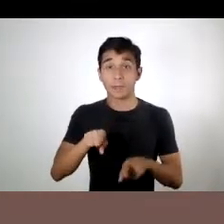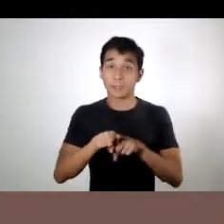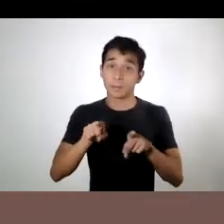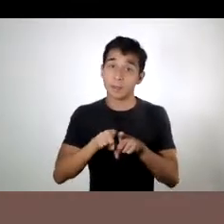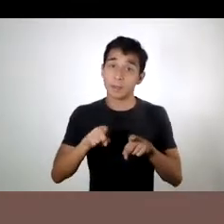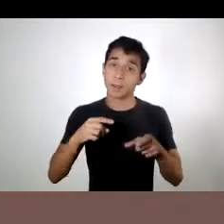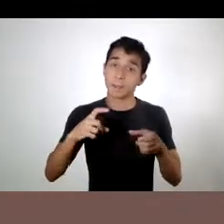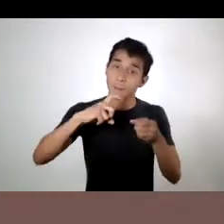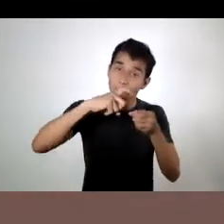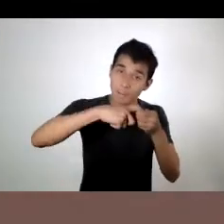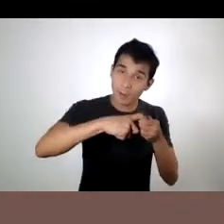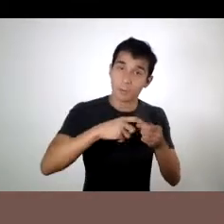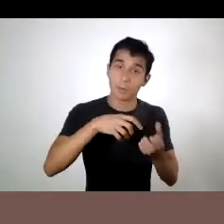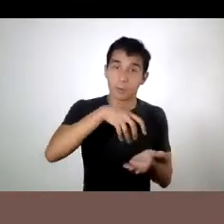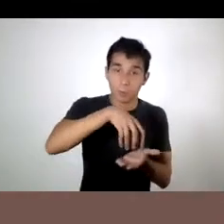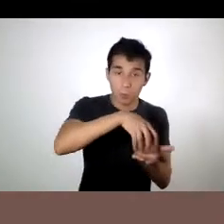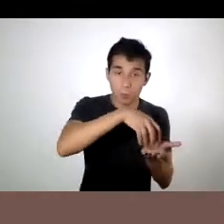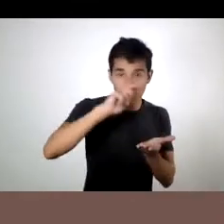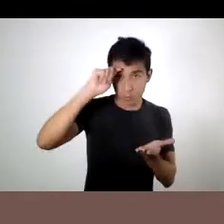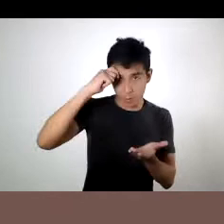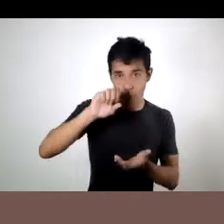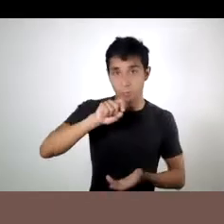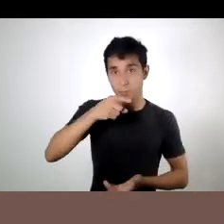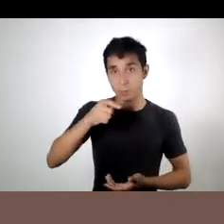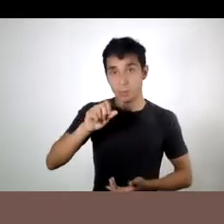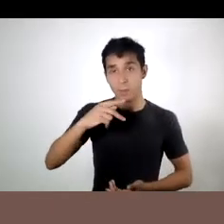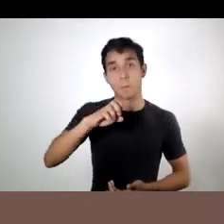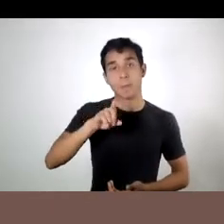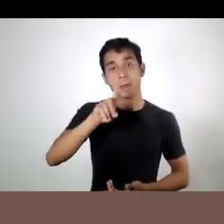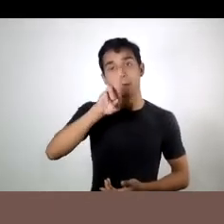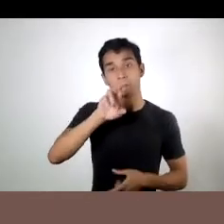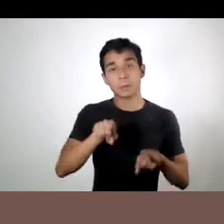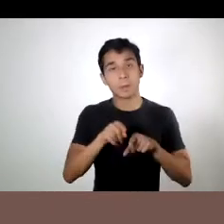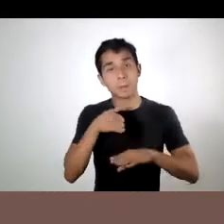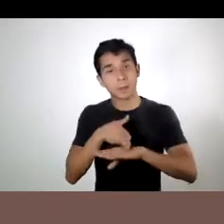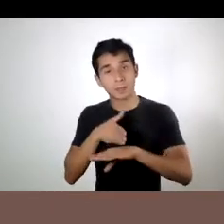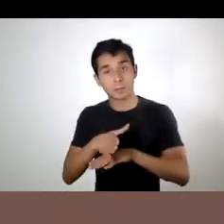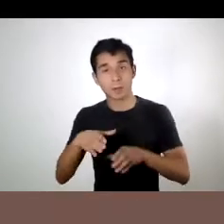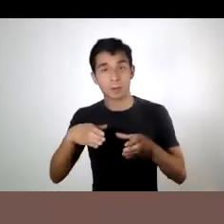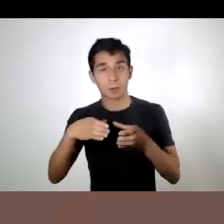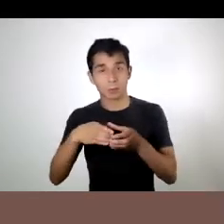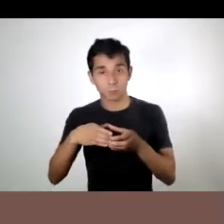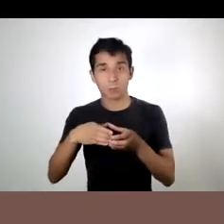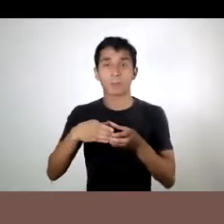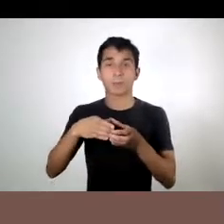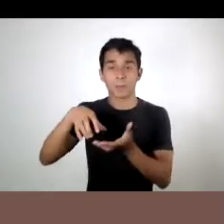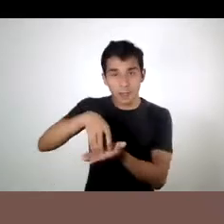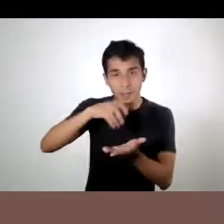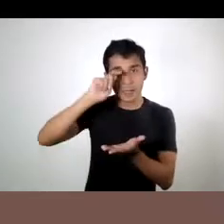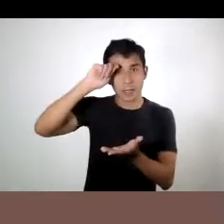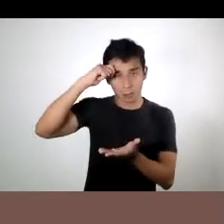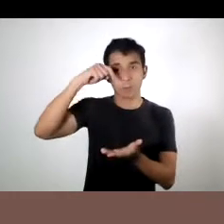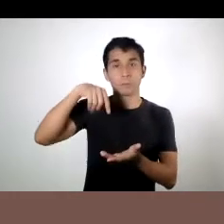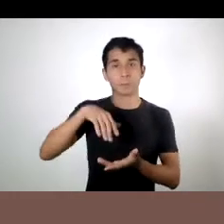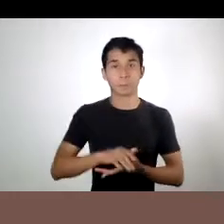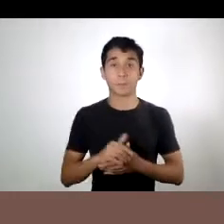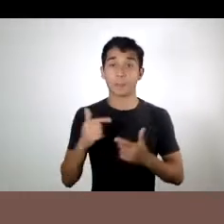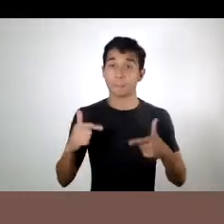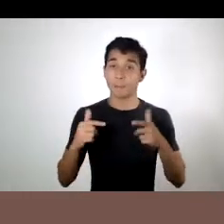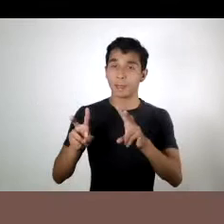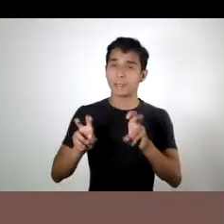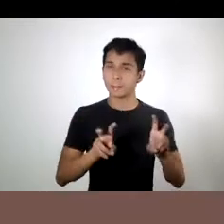São Pedro e membro da Associação de Remanescentes do Quilombo São Pedro. Atua nos seguintes